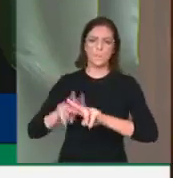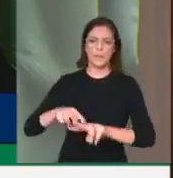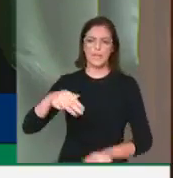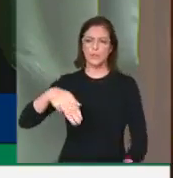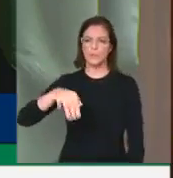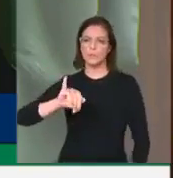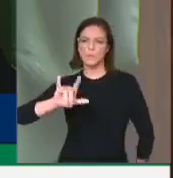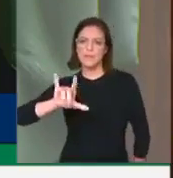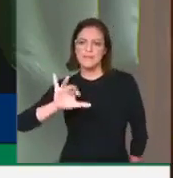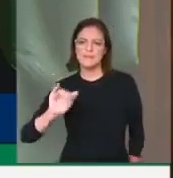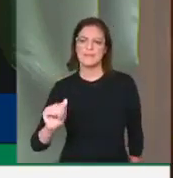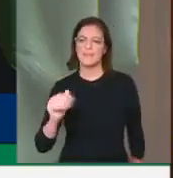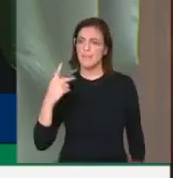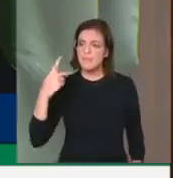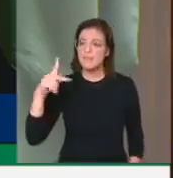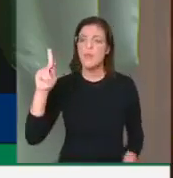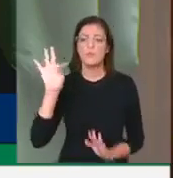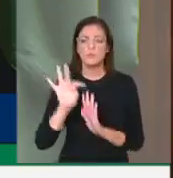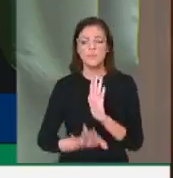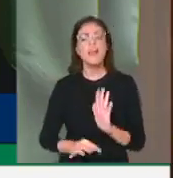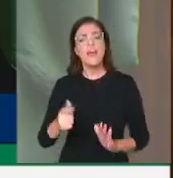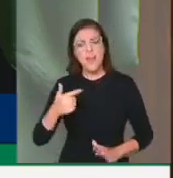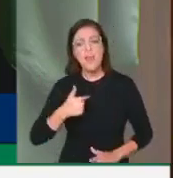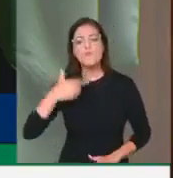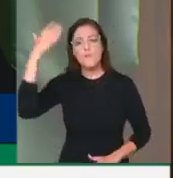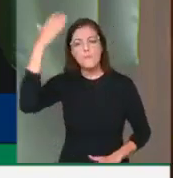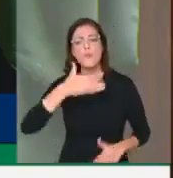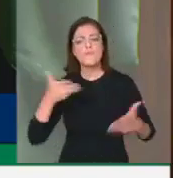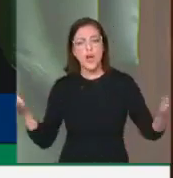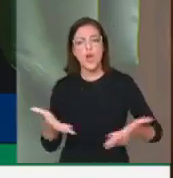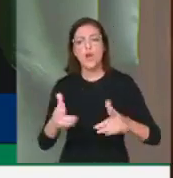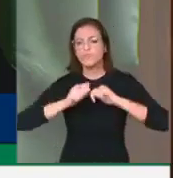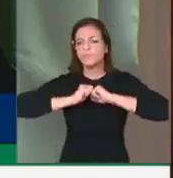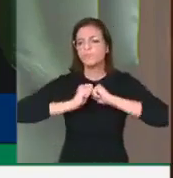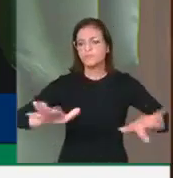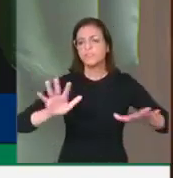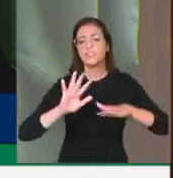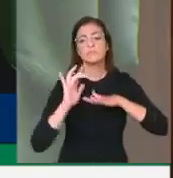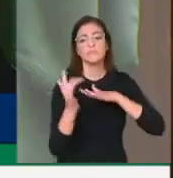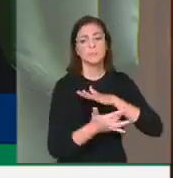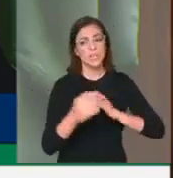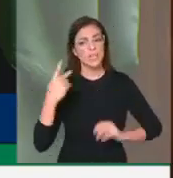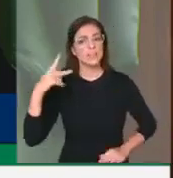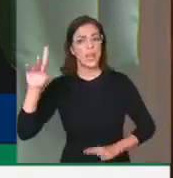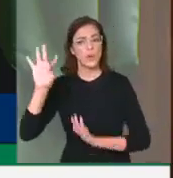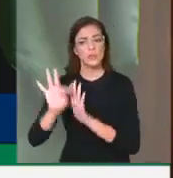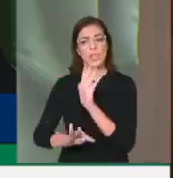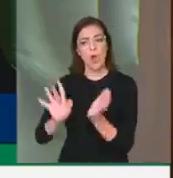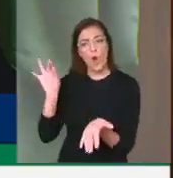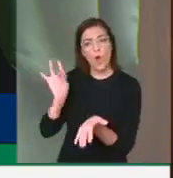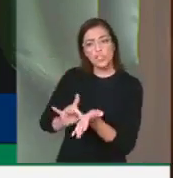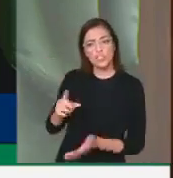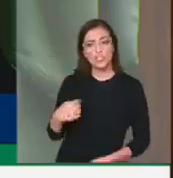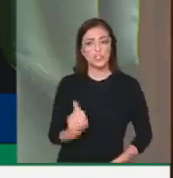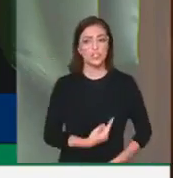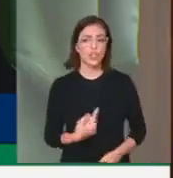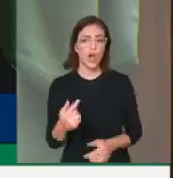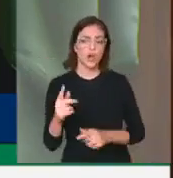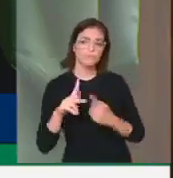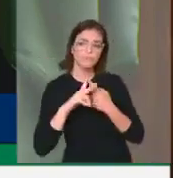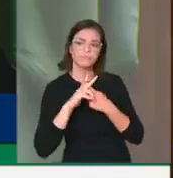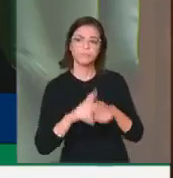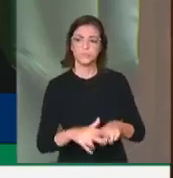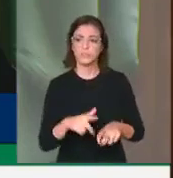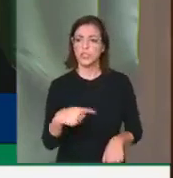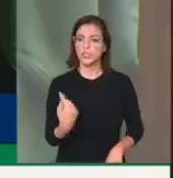no seu texto isso, e eu vou provar isso nas redes sociais hoje, mostrando qual o seu texto original e como nós consertamos. Fomos